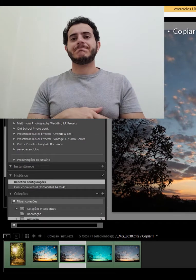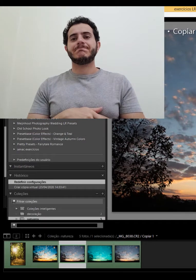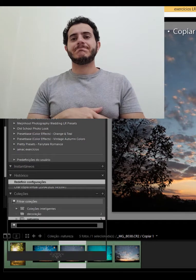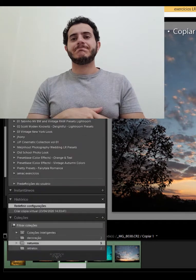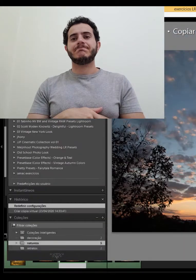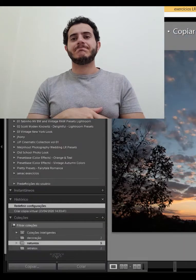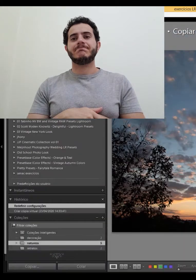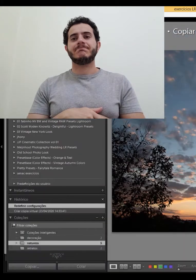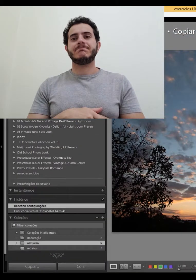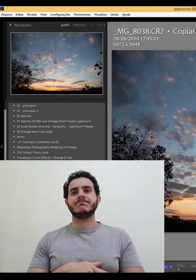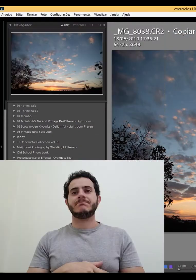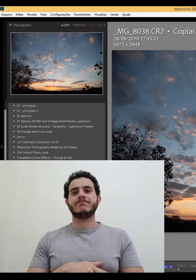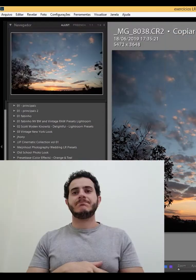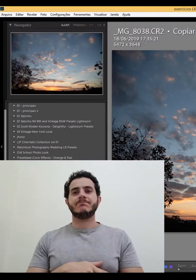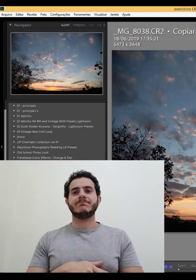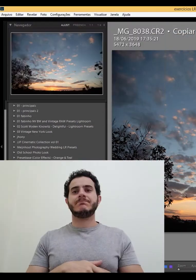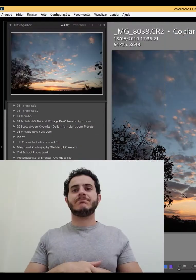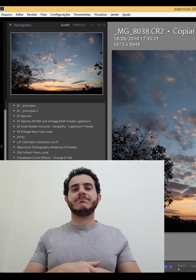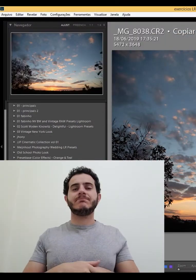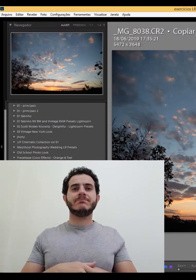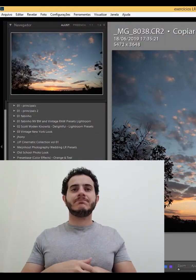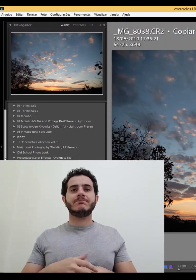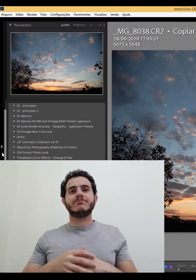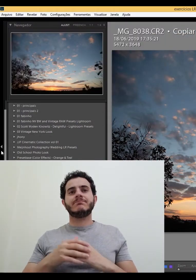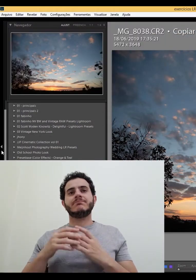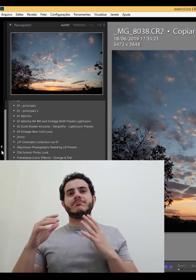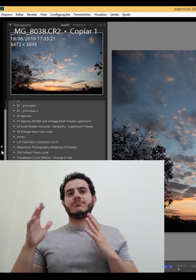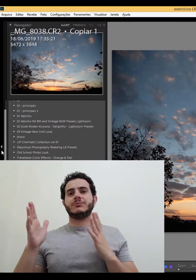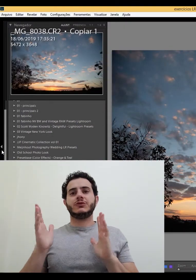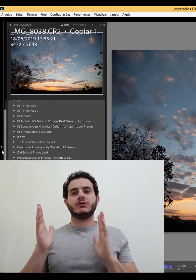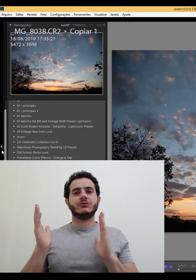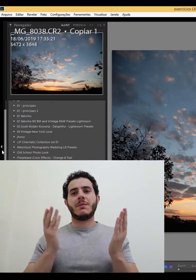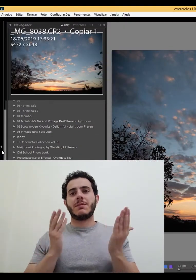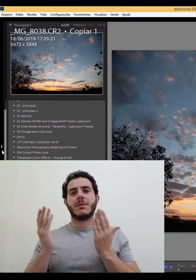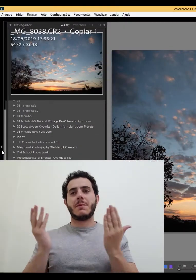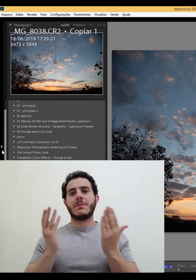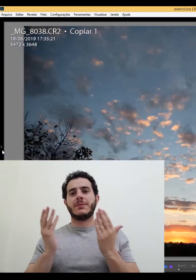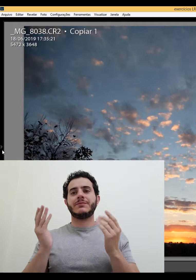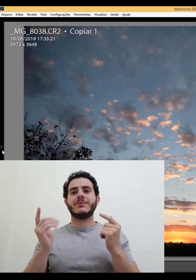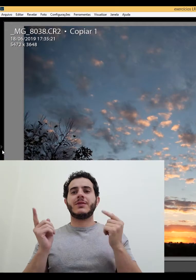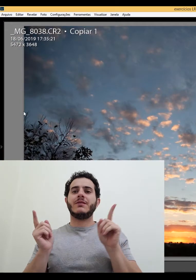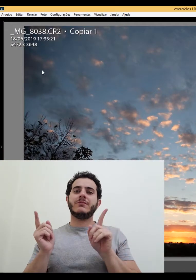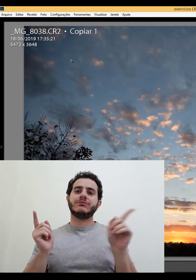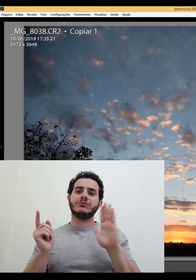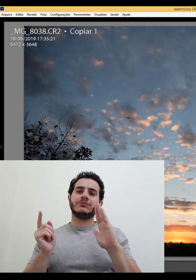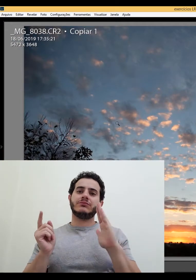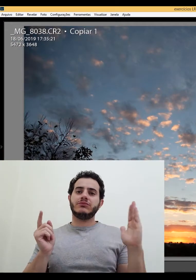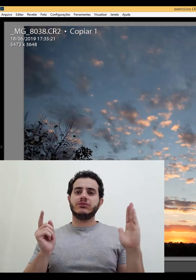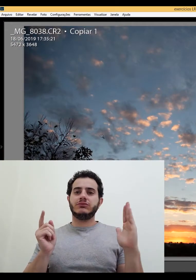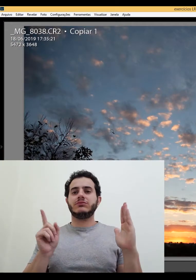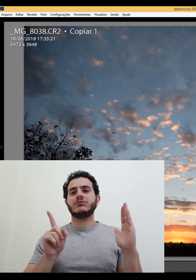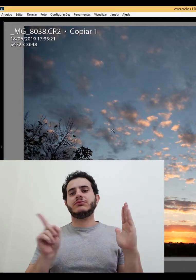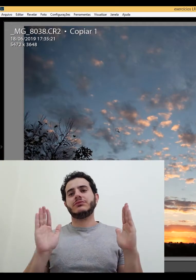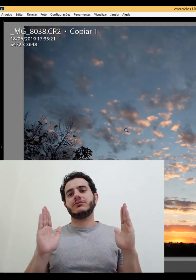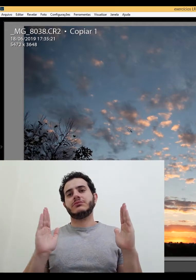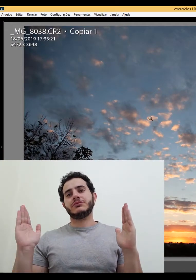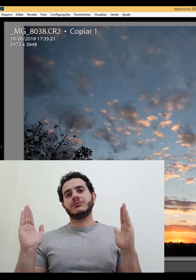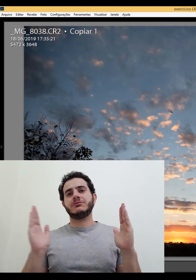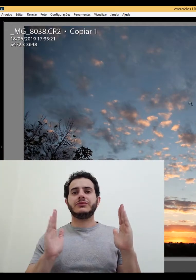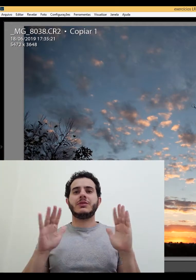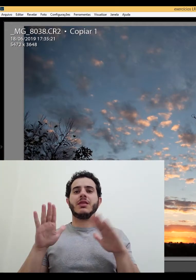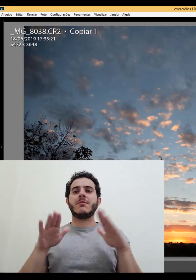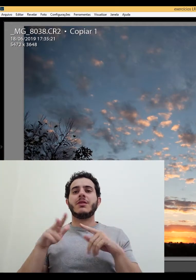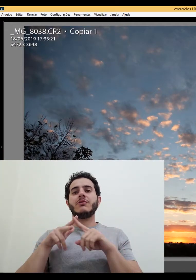ela. Minha tira de filme está fechada, né? Poderia fechar o painel da direita também para aumentar a foto aqui.